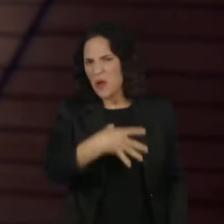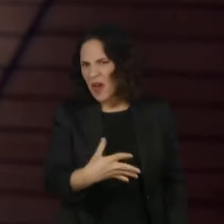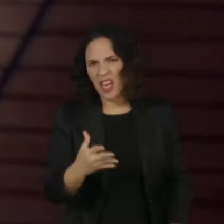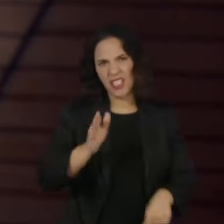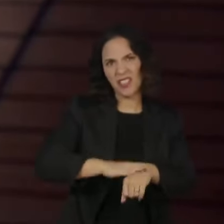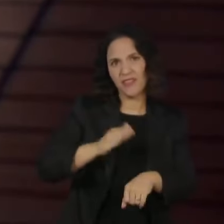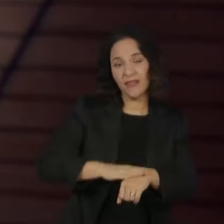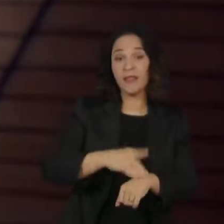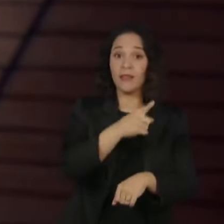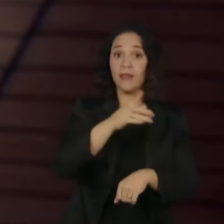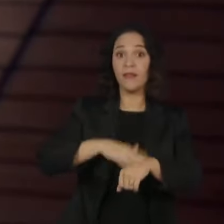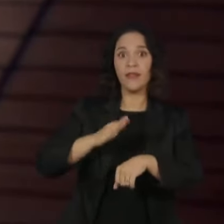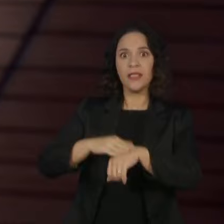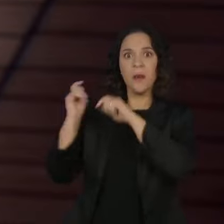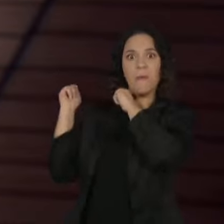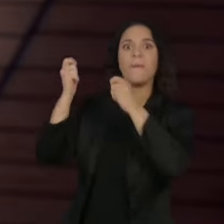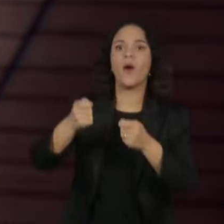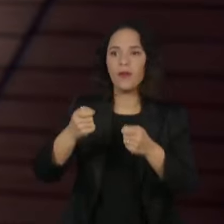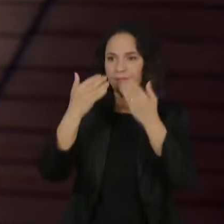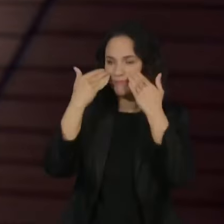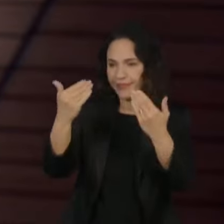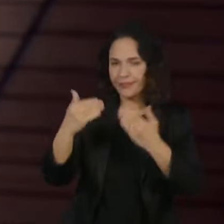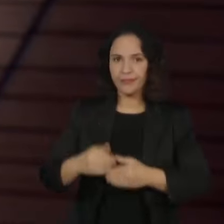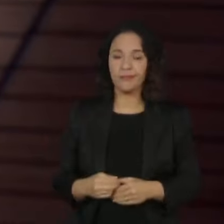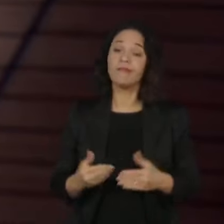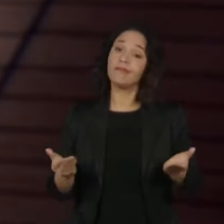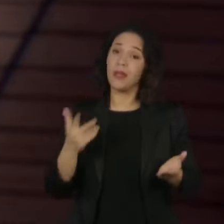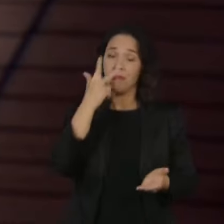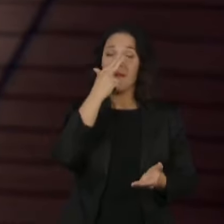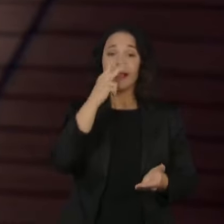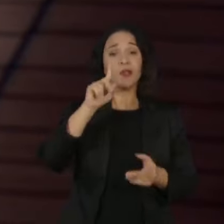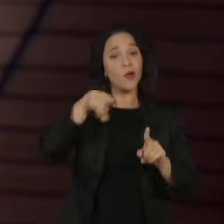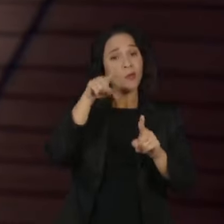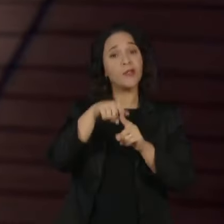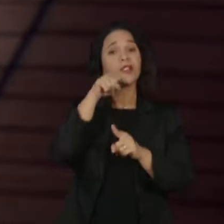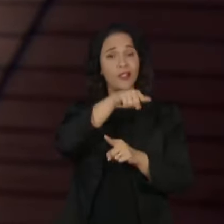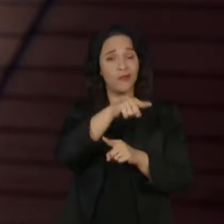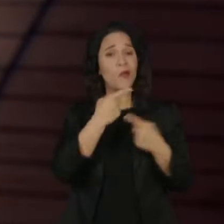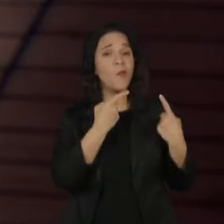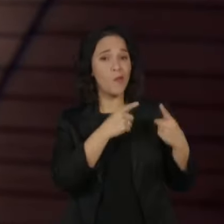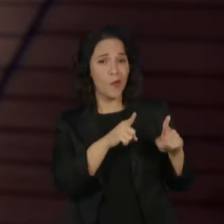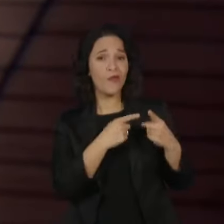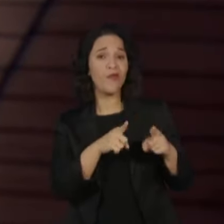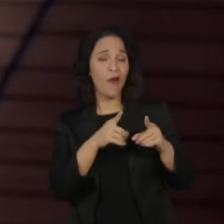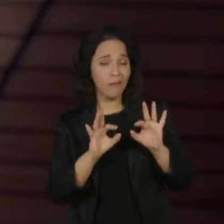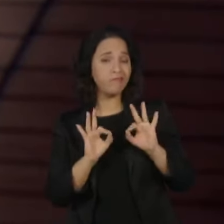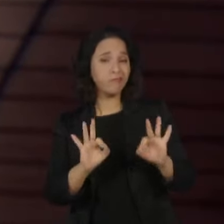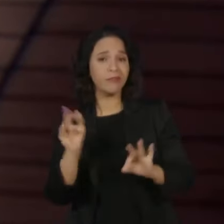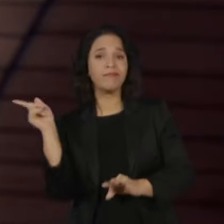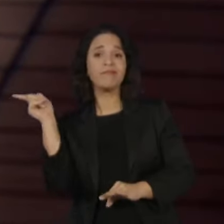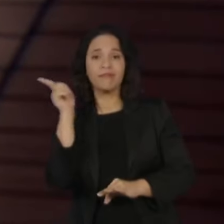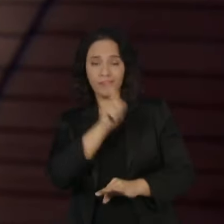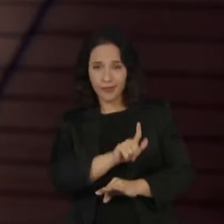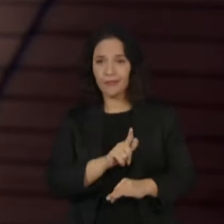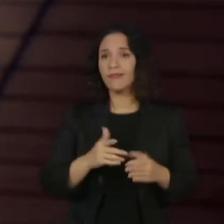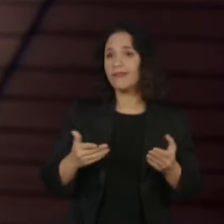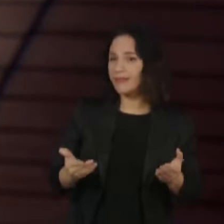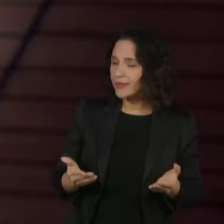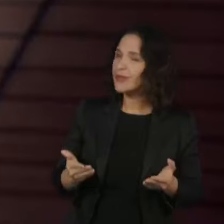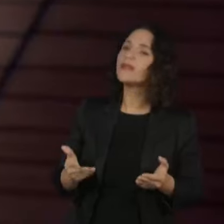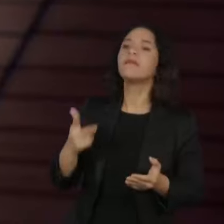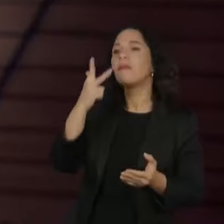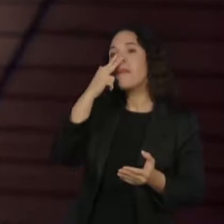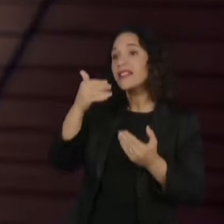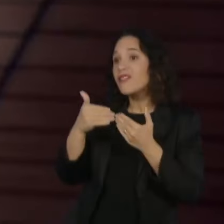fez acabou fazendo então parece que o objetivo dele era provocar isso em alguém que já tinha eh demonstrado ter a